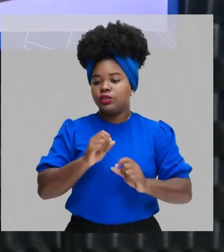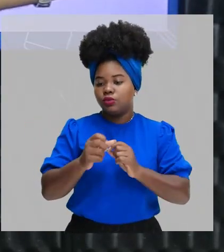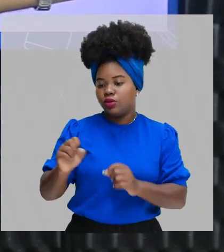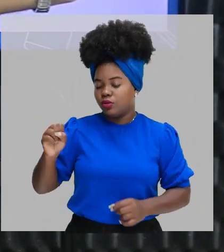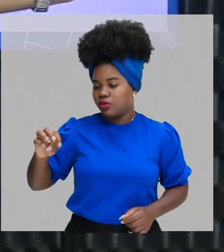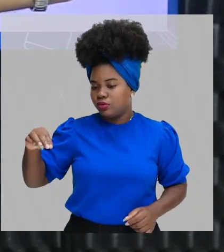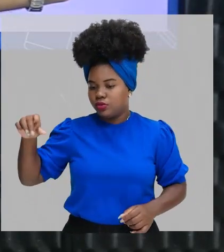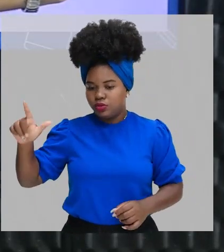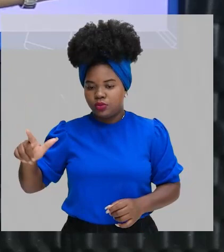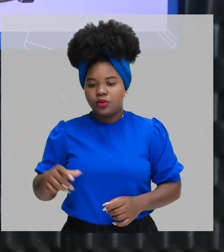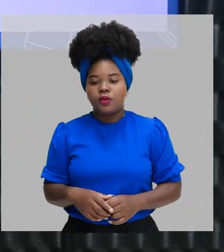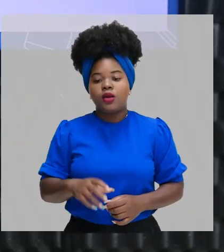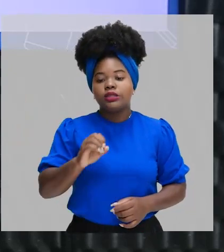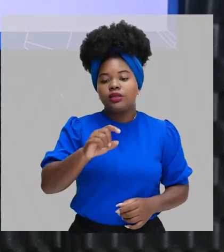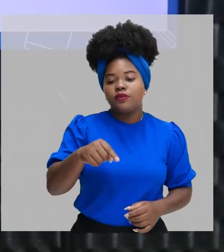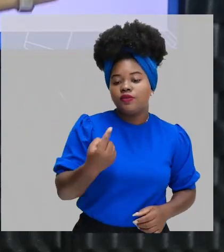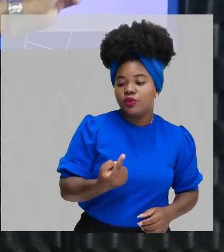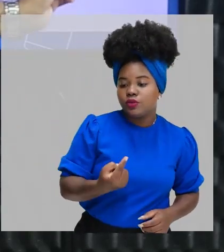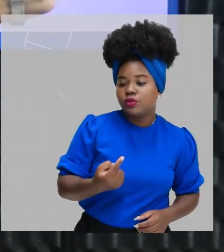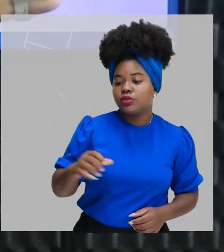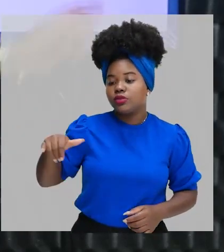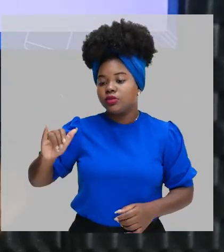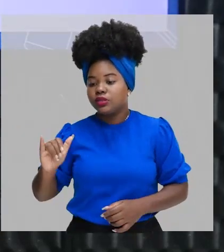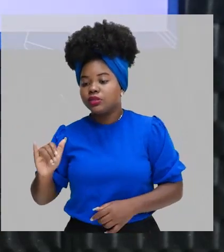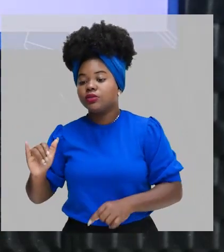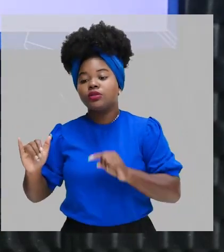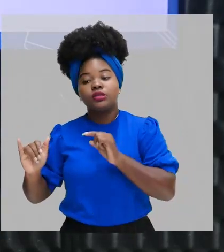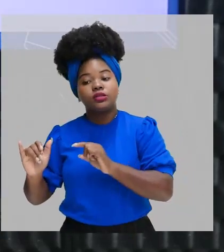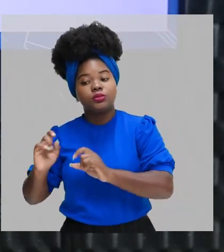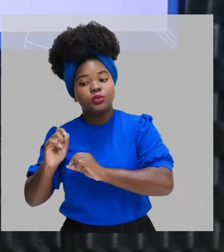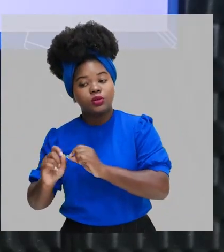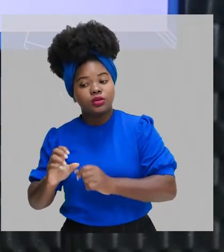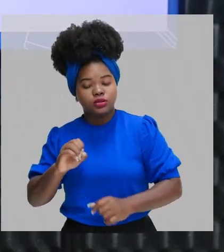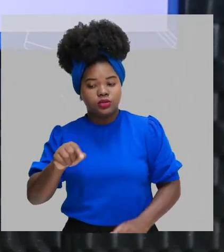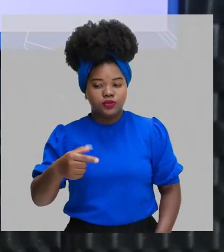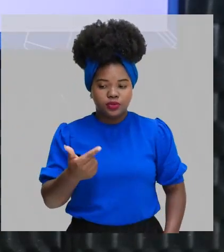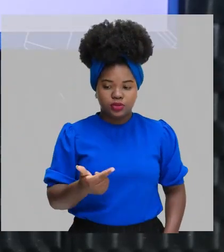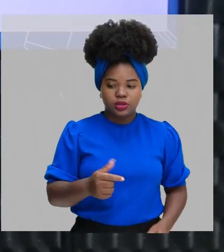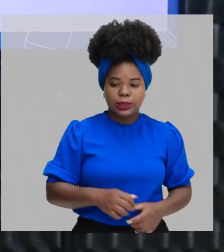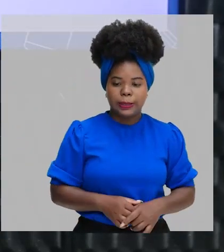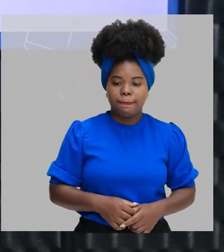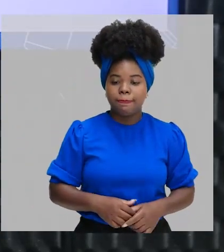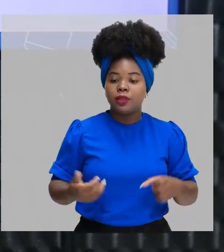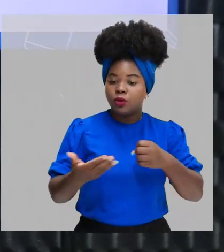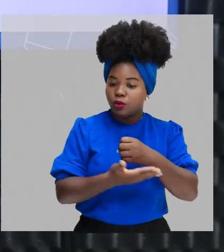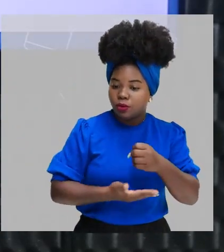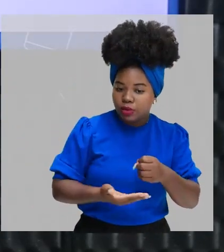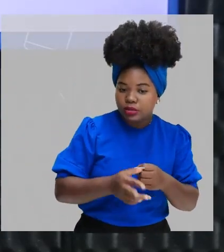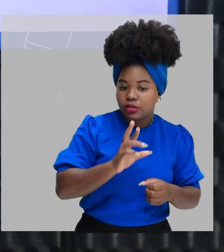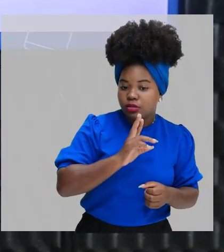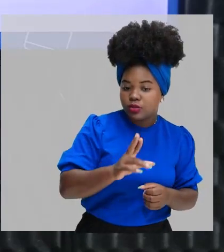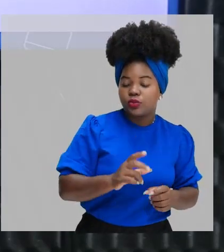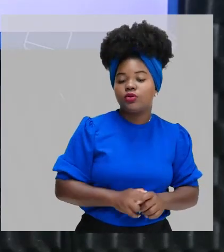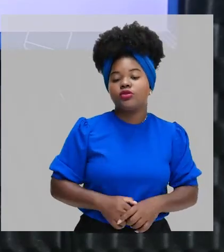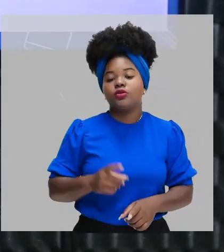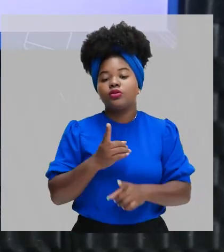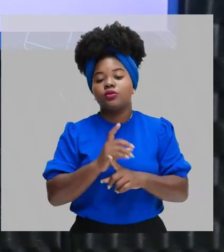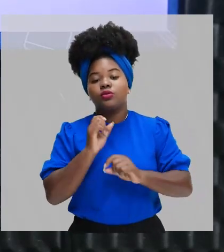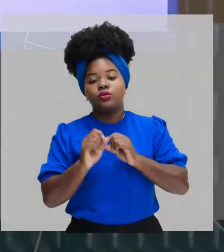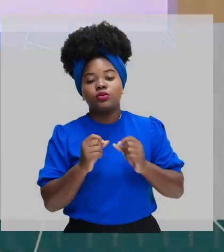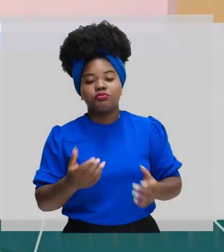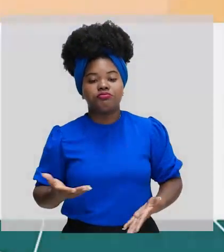vai estar para Y. Quanto vale esse Y? 0,2. Com base nesses valores, olha